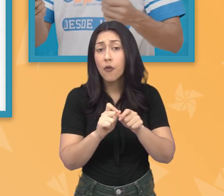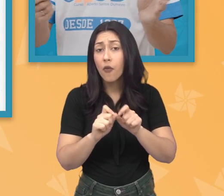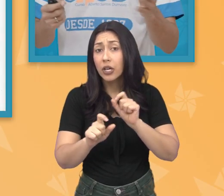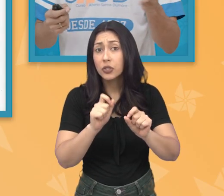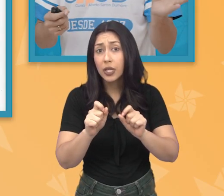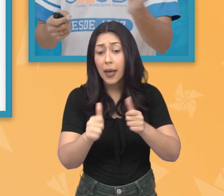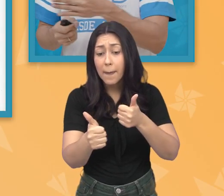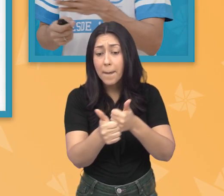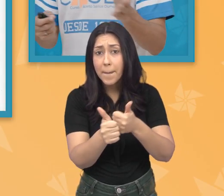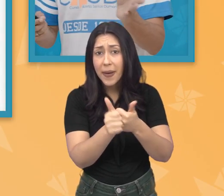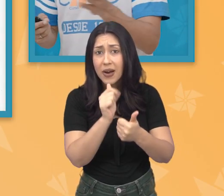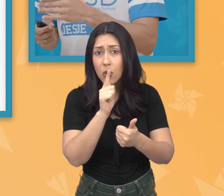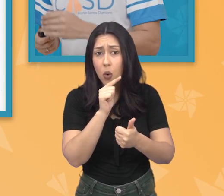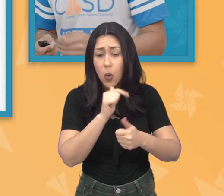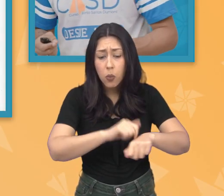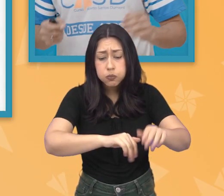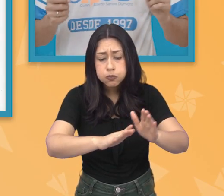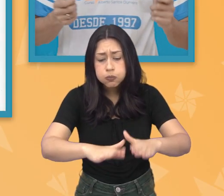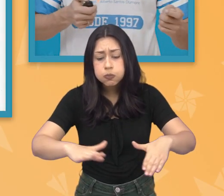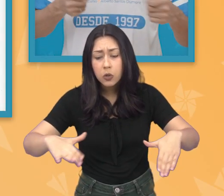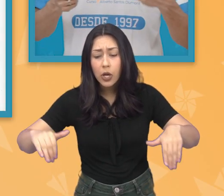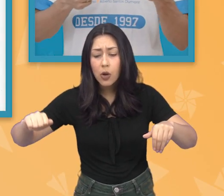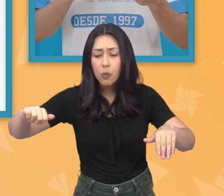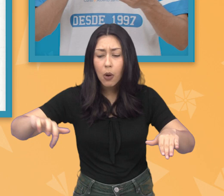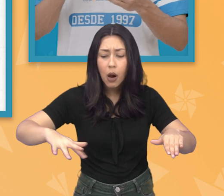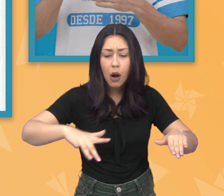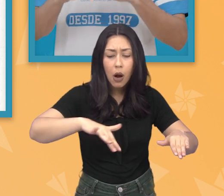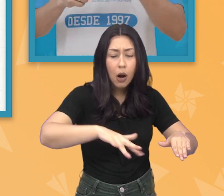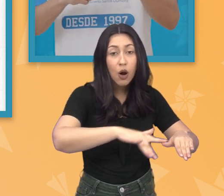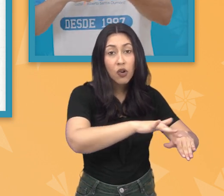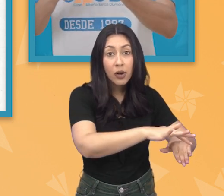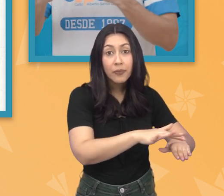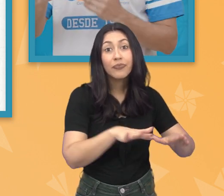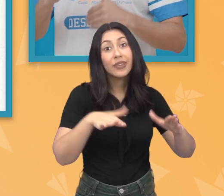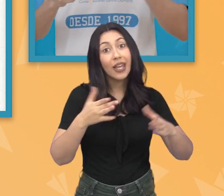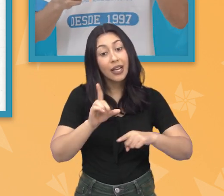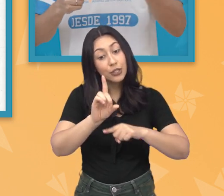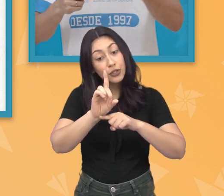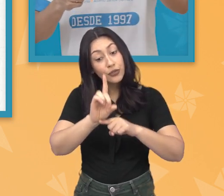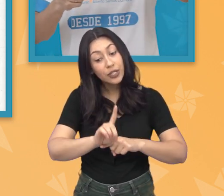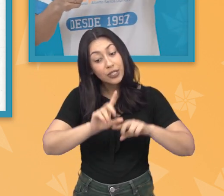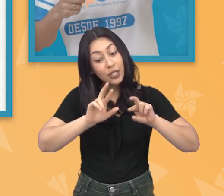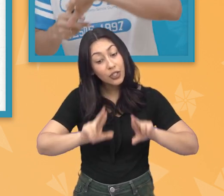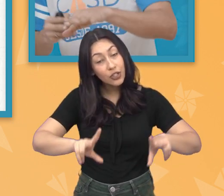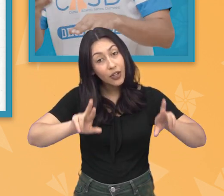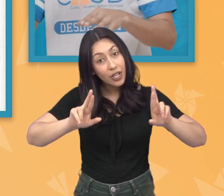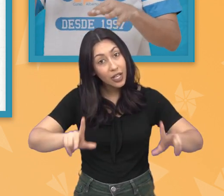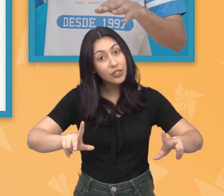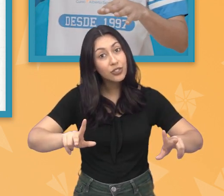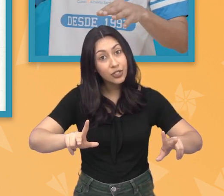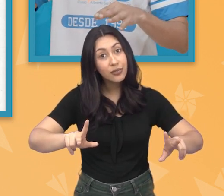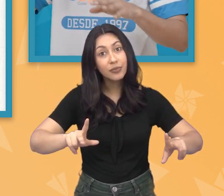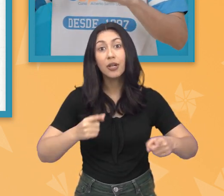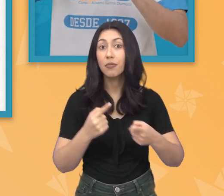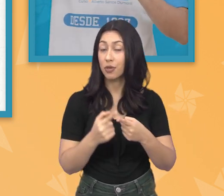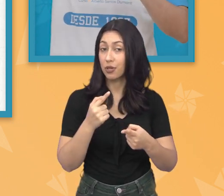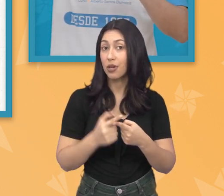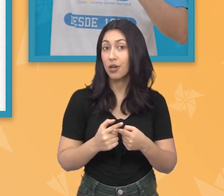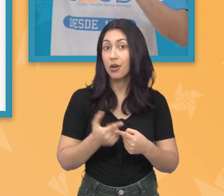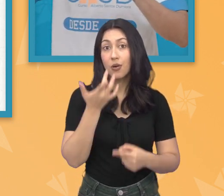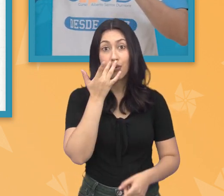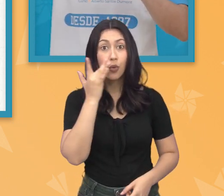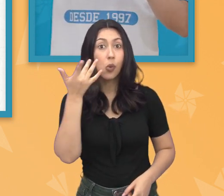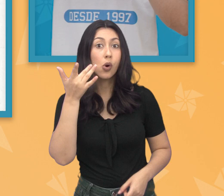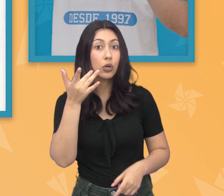até a beira de um rio que esteja correndo ali, e pela diferença de densidade do ouro, que é um material muito denso, e de outros materiais que estão ali,